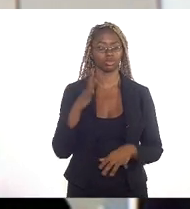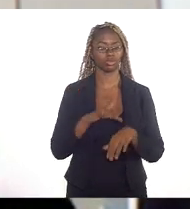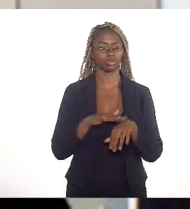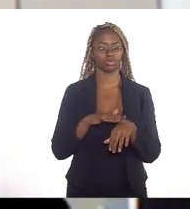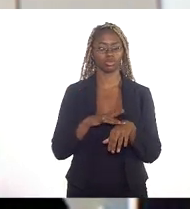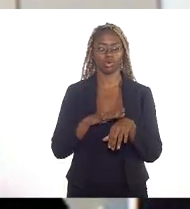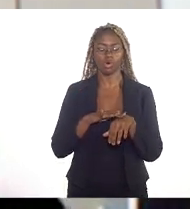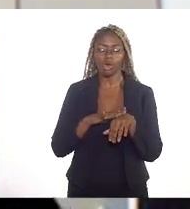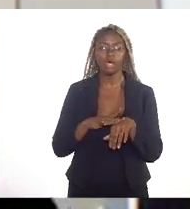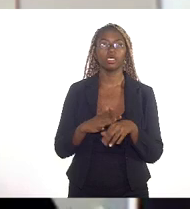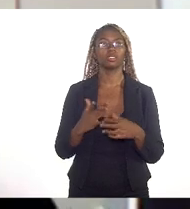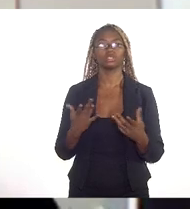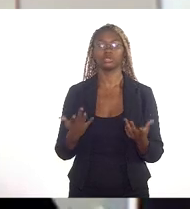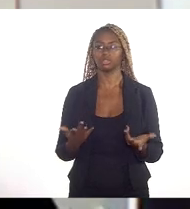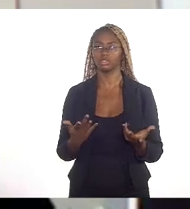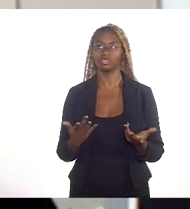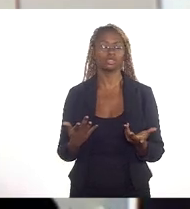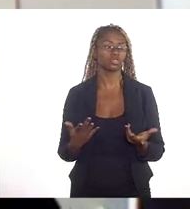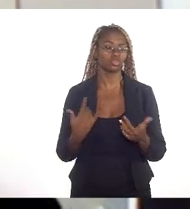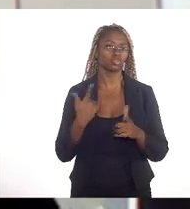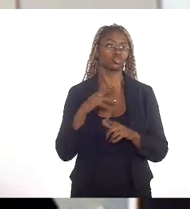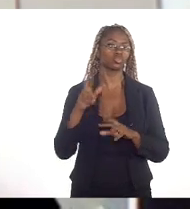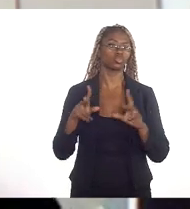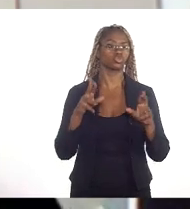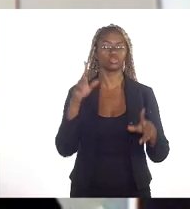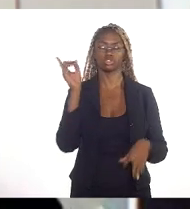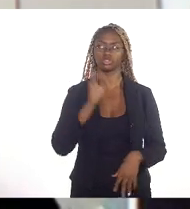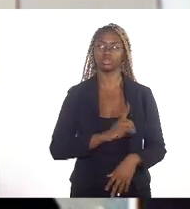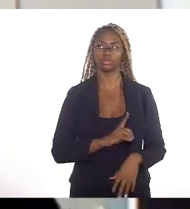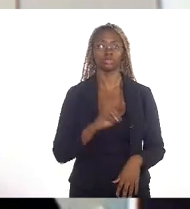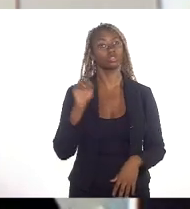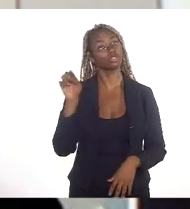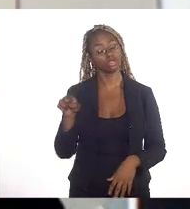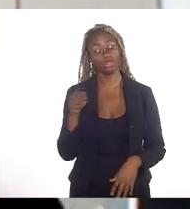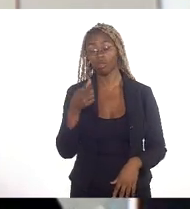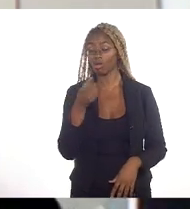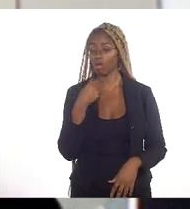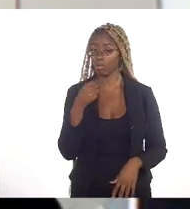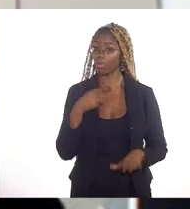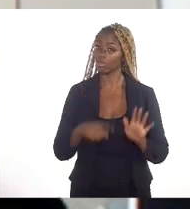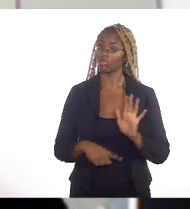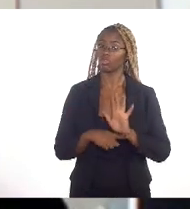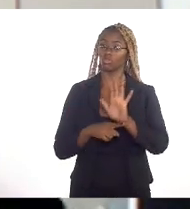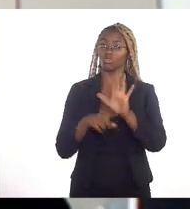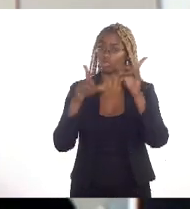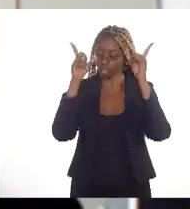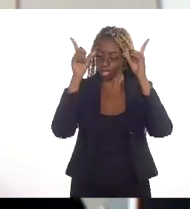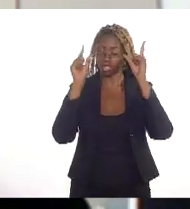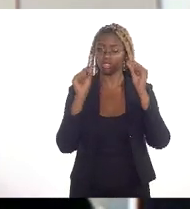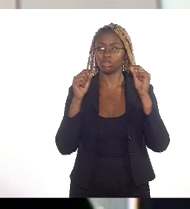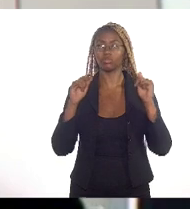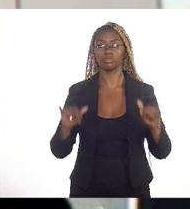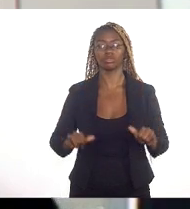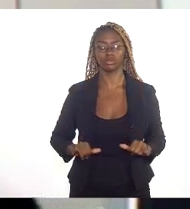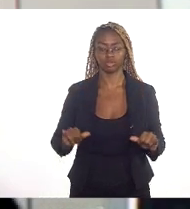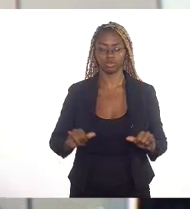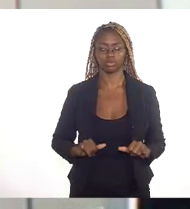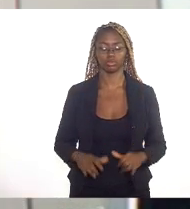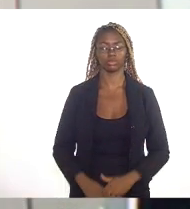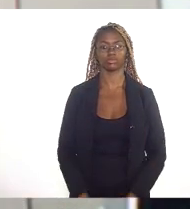né? Ou com diferentes tipos de deficiência, que o canabidiol ajuda a aliviar o sofrimento e a diminuir os